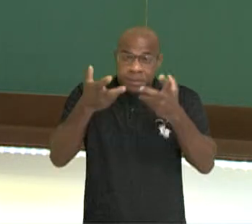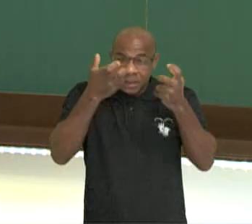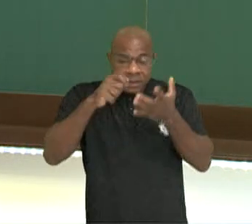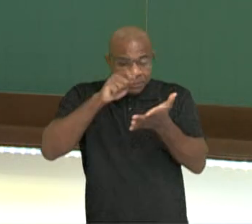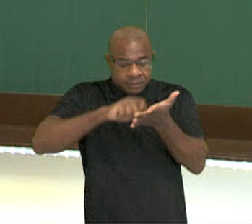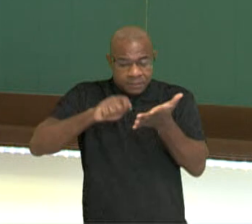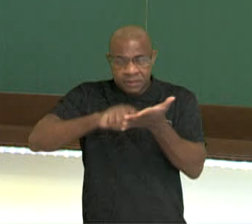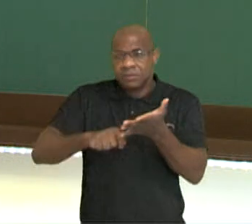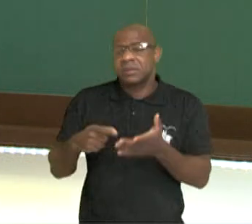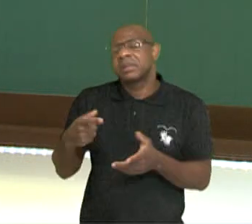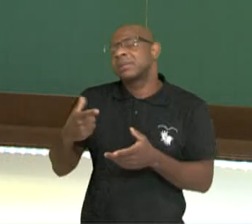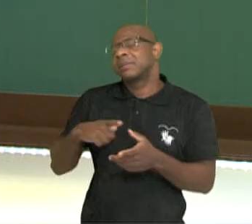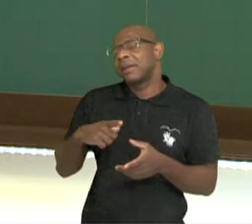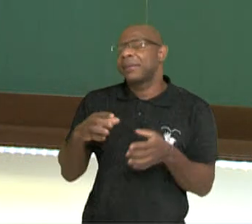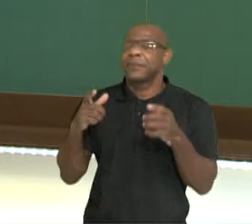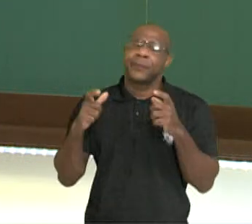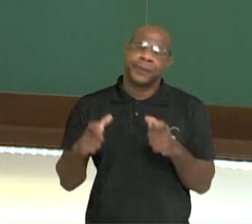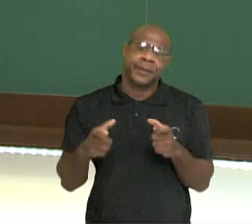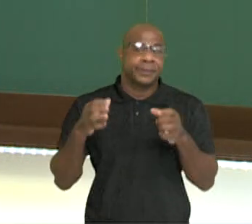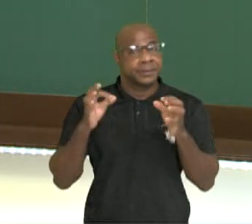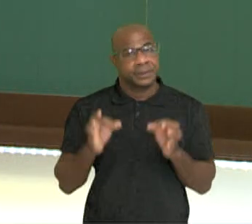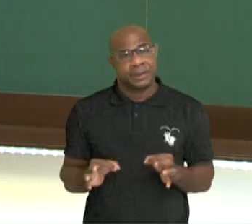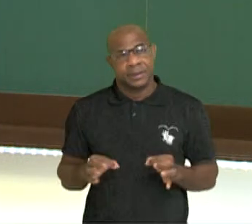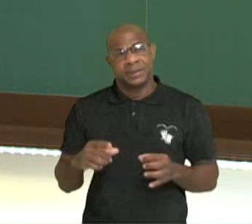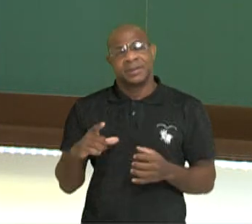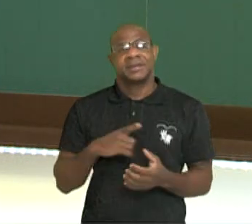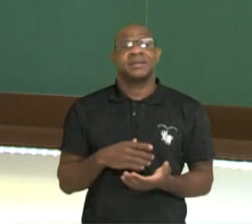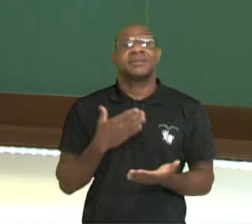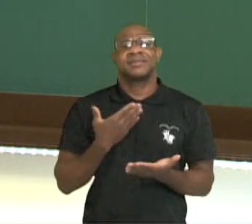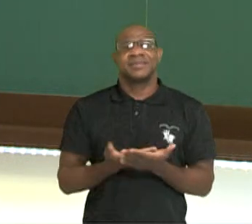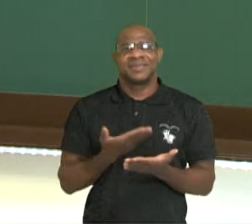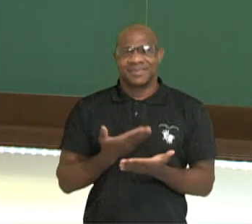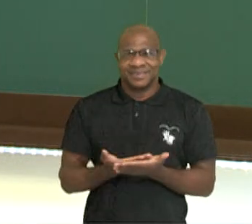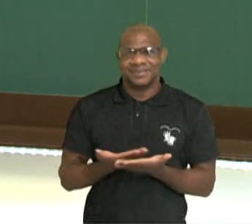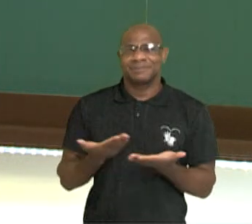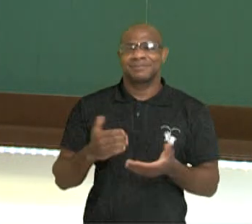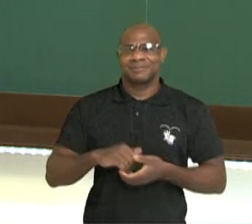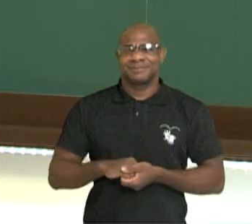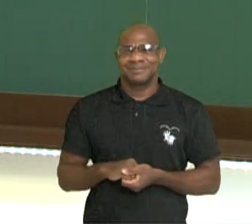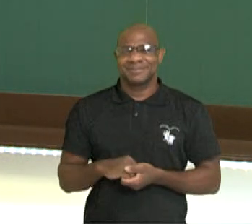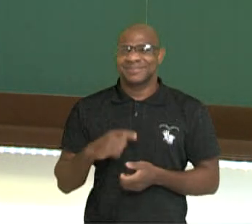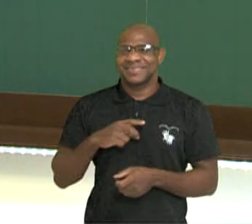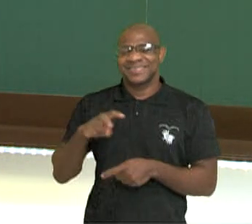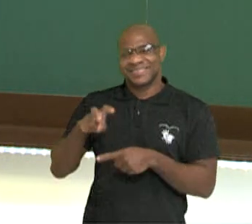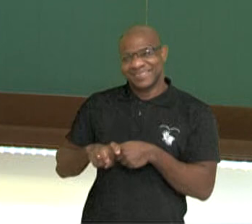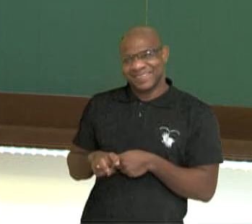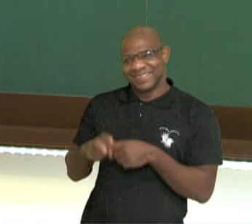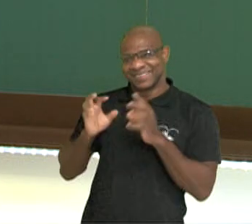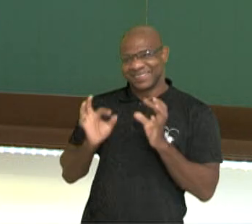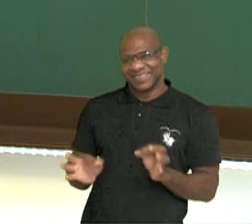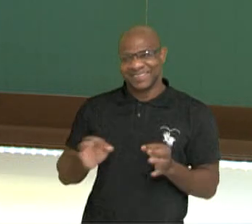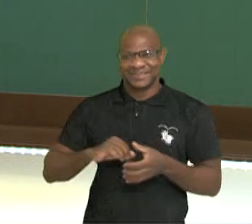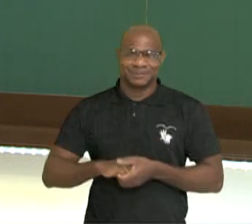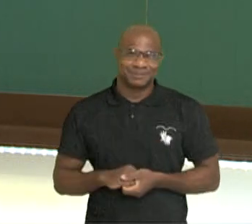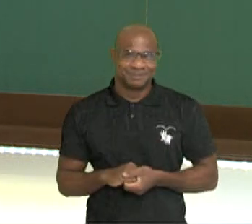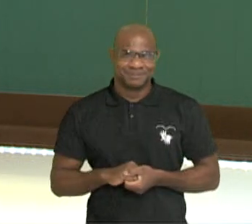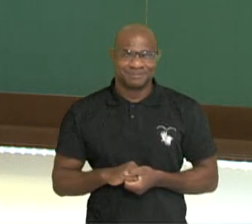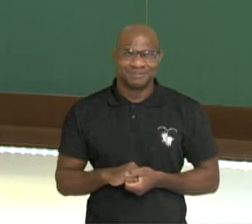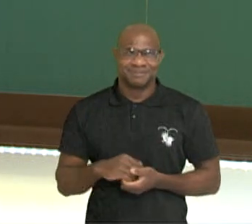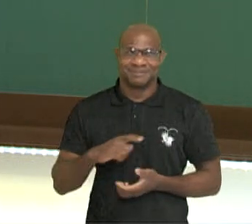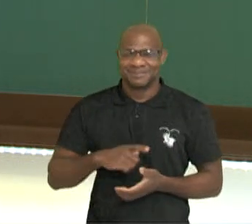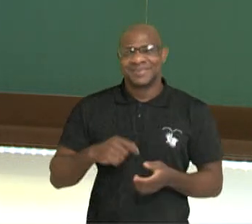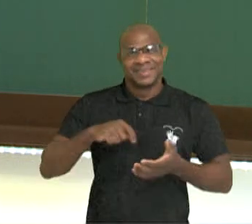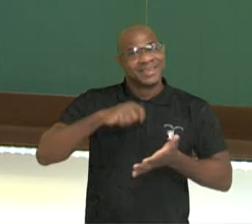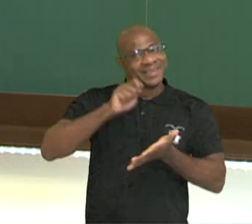local adequado? Você está estudando um espaço que tenha luminosidade? Está sentado direitinho, apoiando os